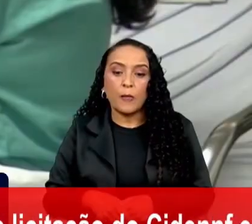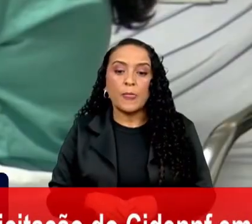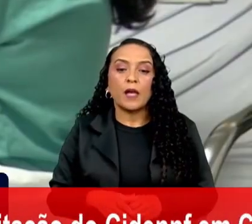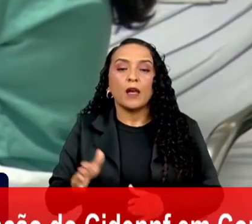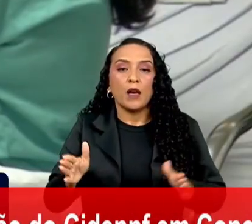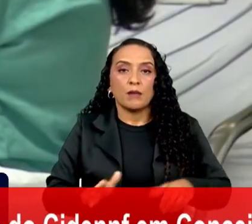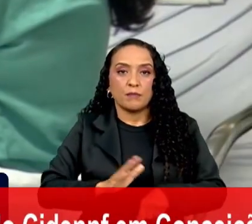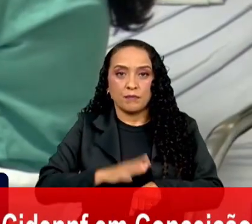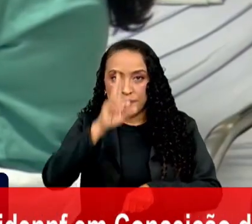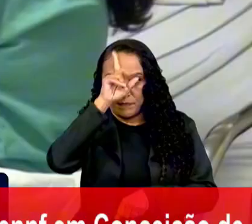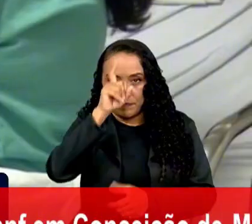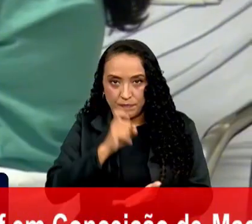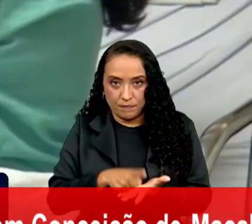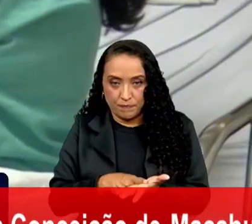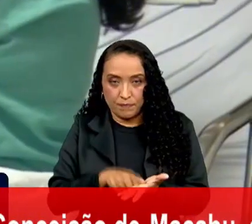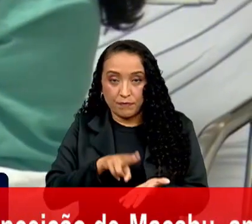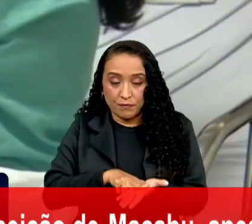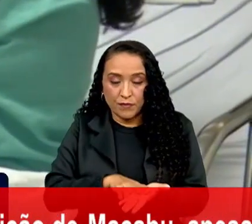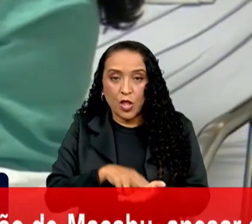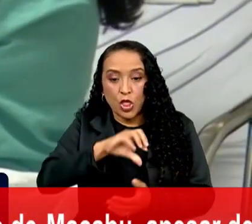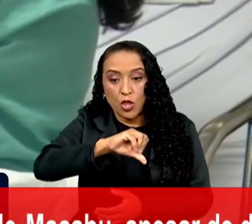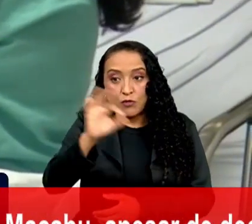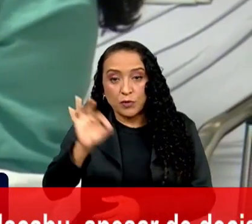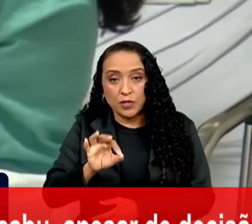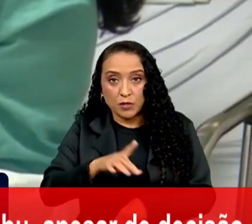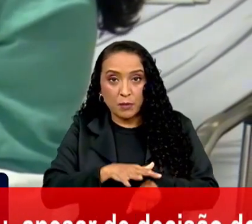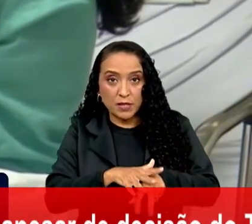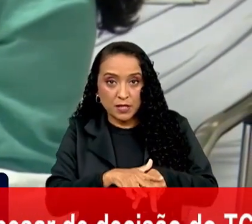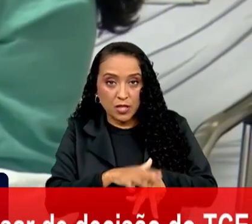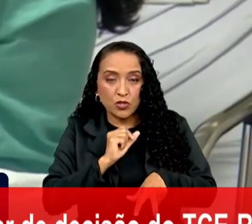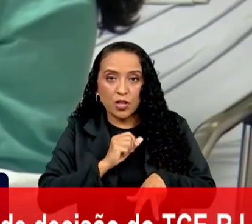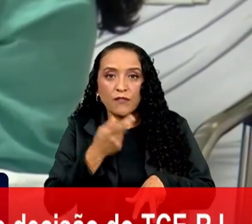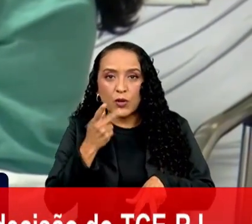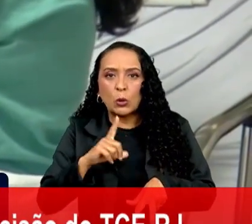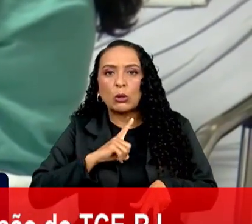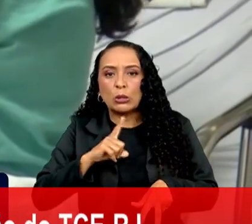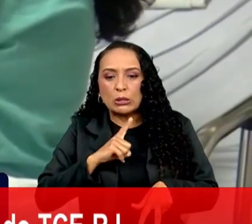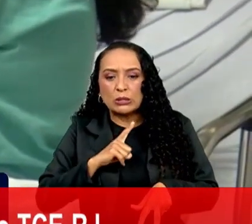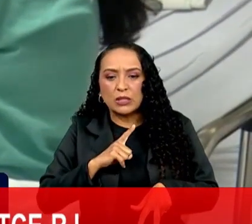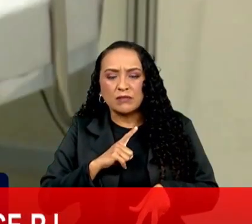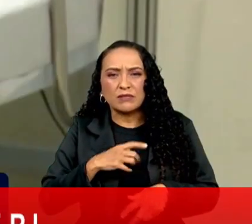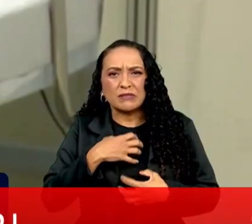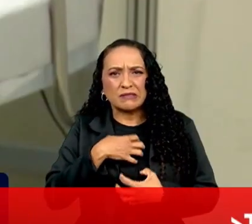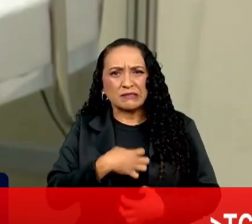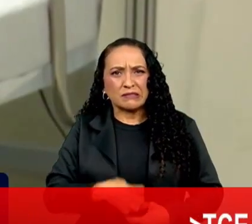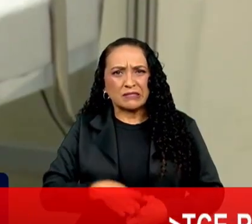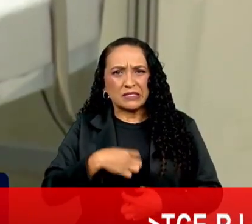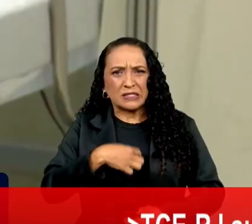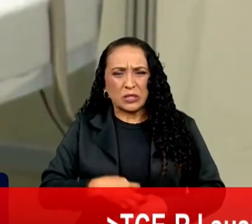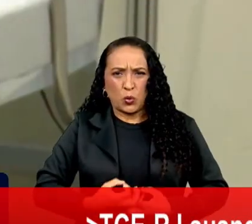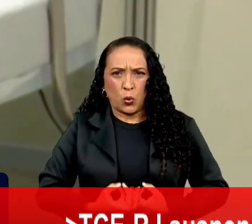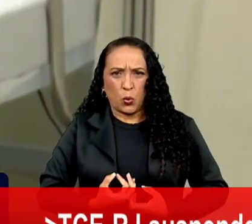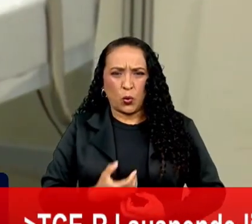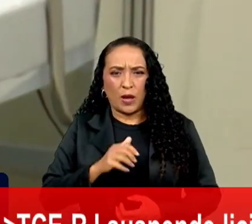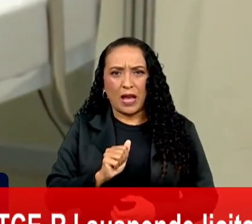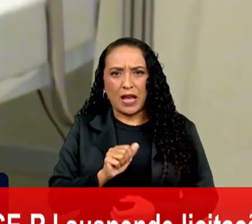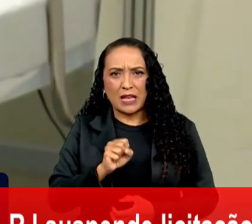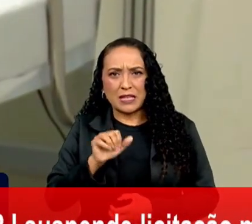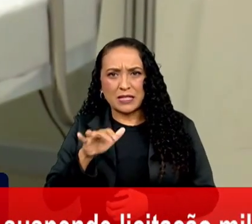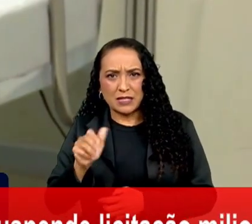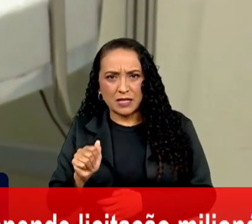seja, 39 milhões de pessoas no Brasil tiveram